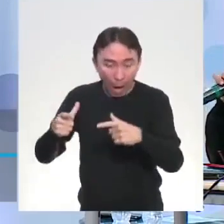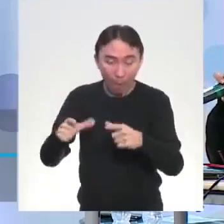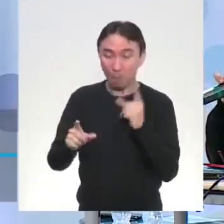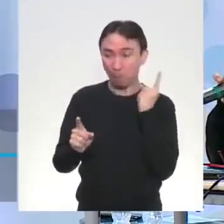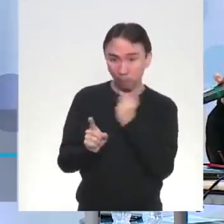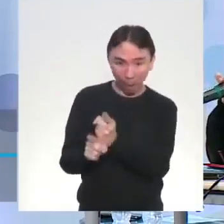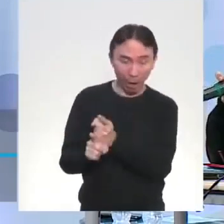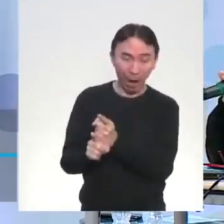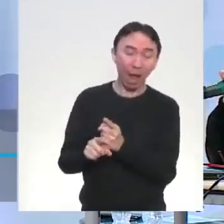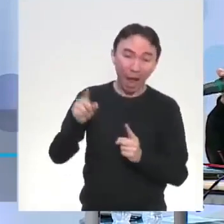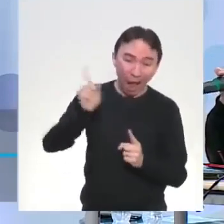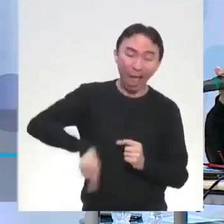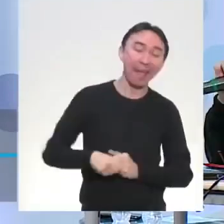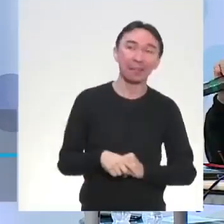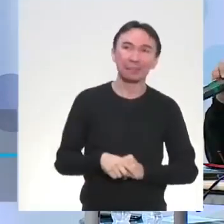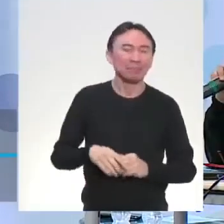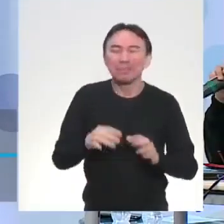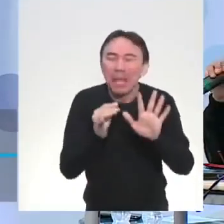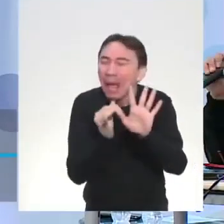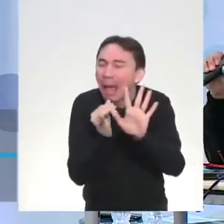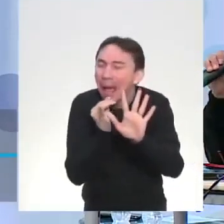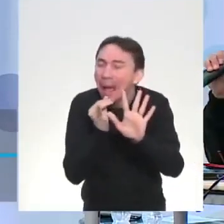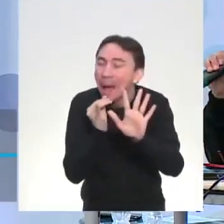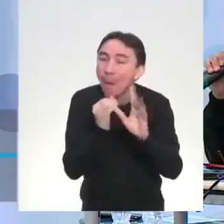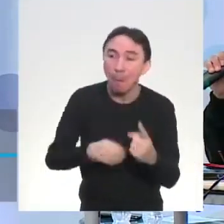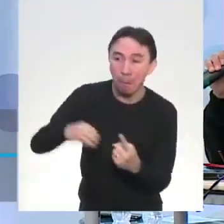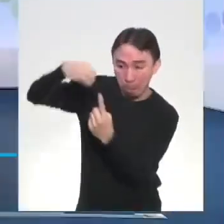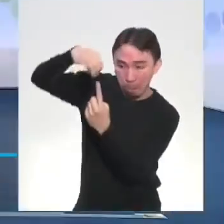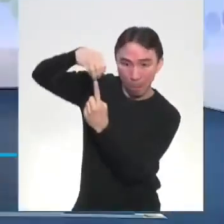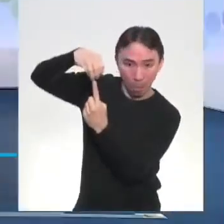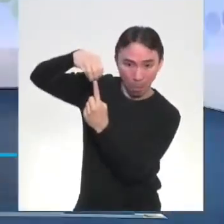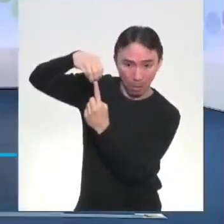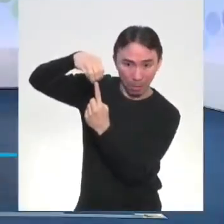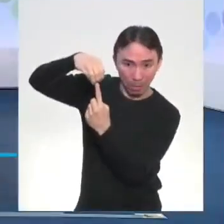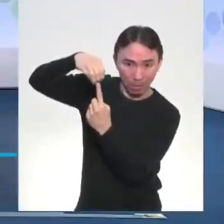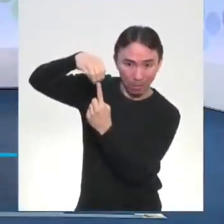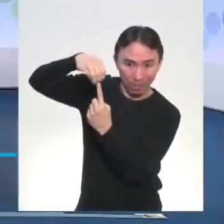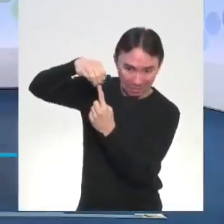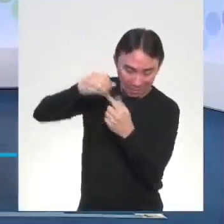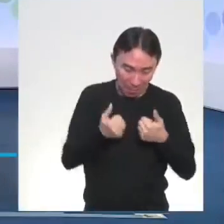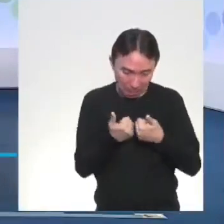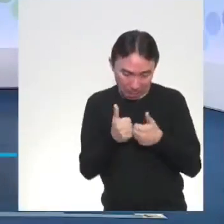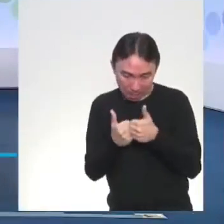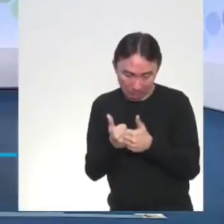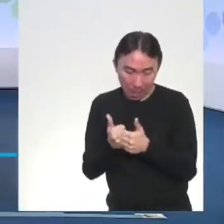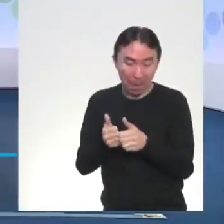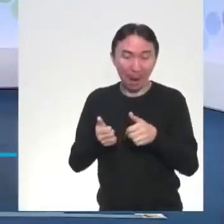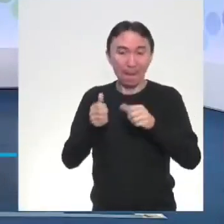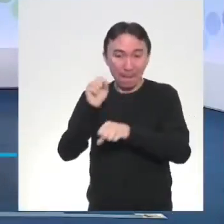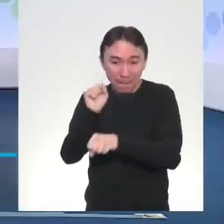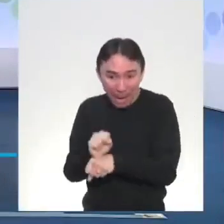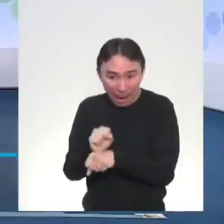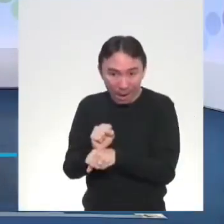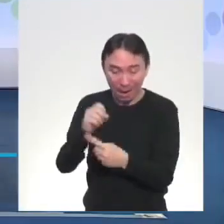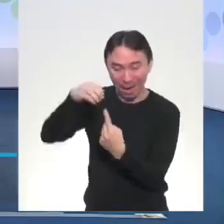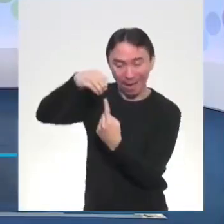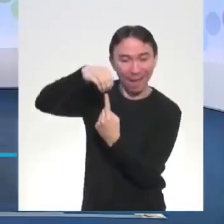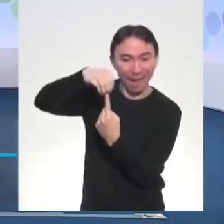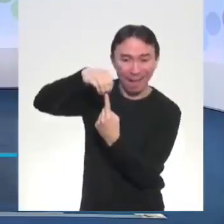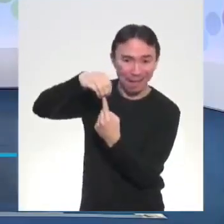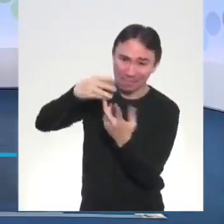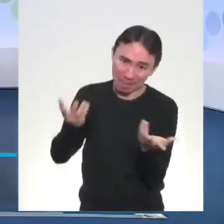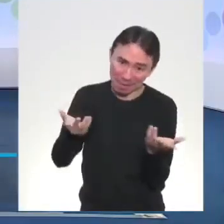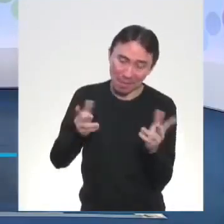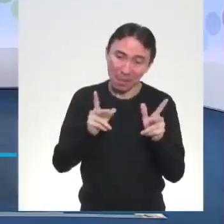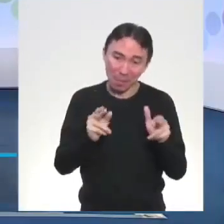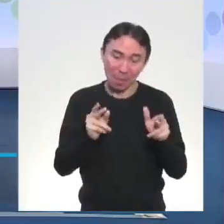no ponto de ônibus, né? Como local onde o ônibus para. A grande né? beleza da geometria é isso mesmo, né? Então, desmistificar um pouco esse negócio de matemática é